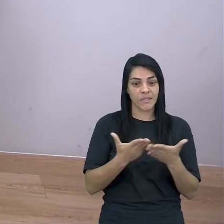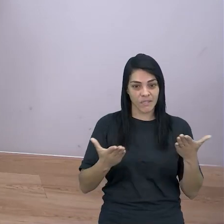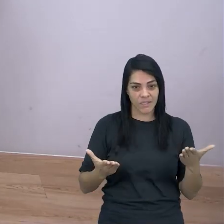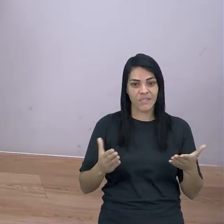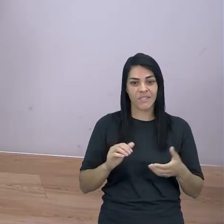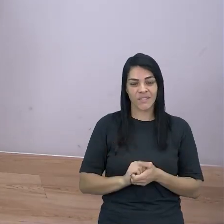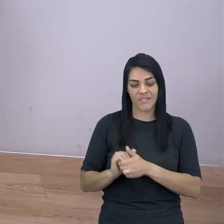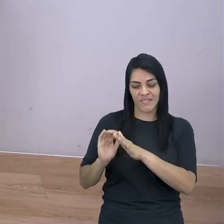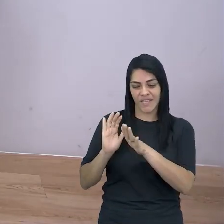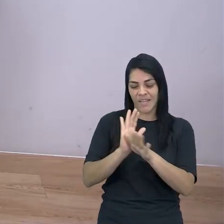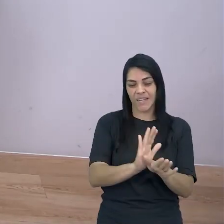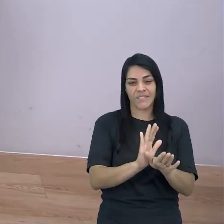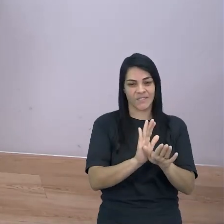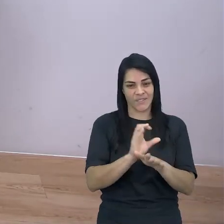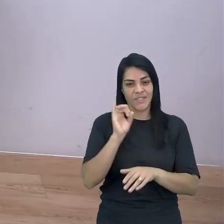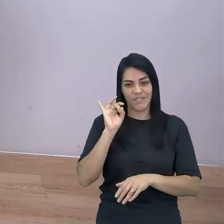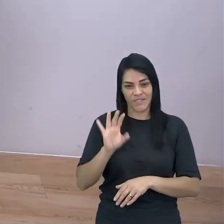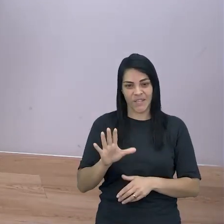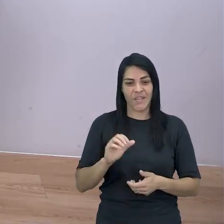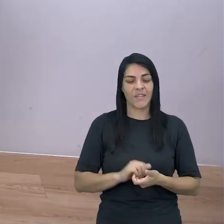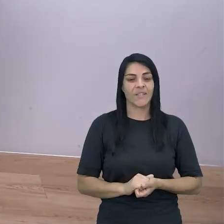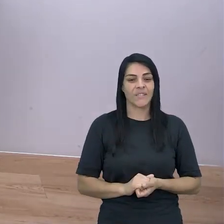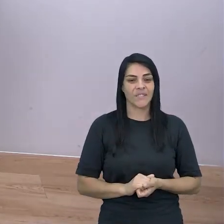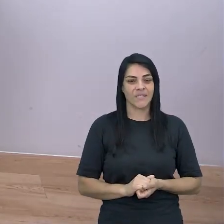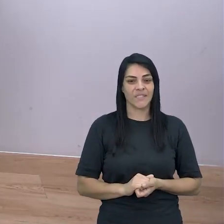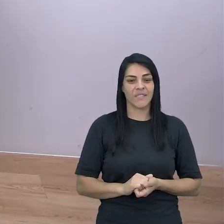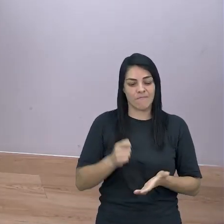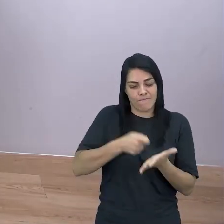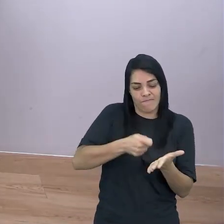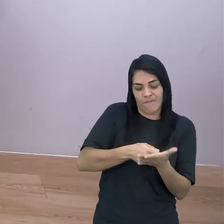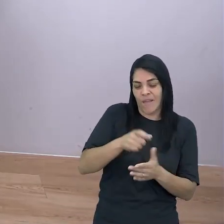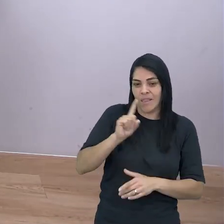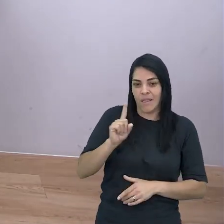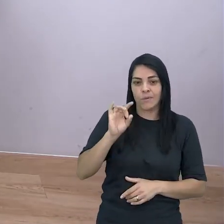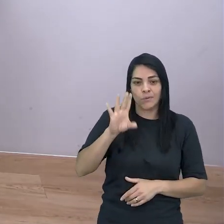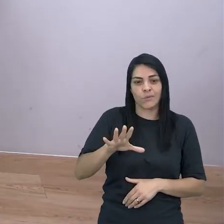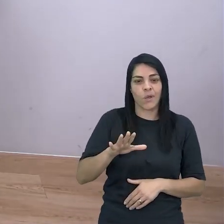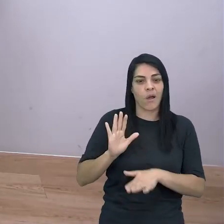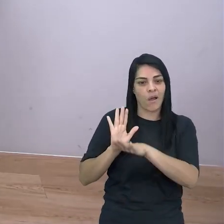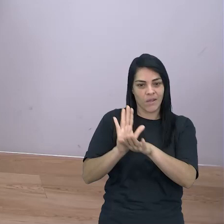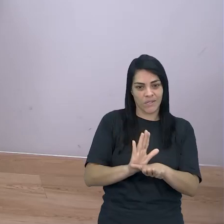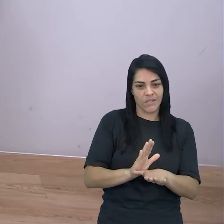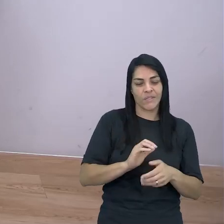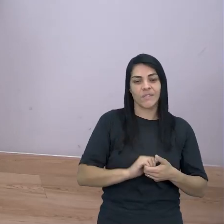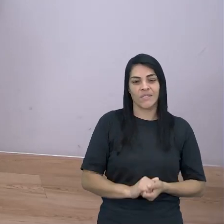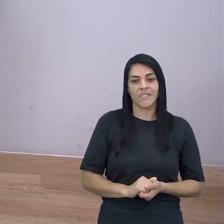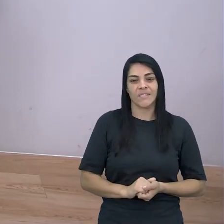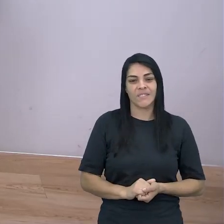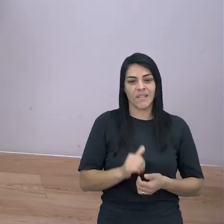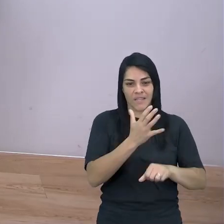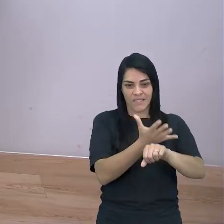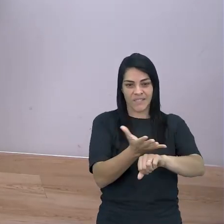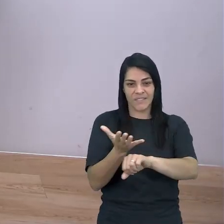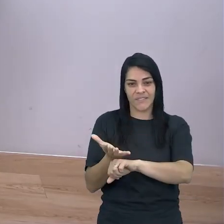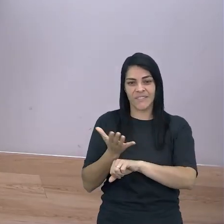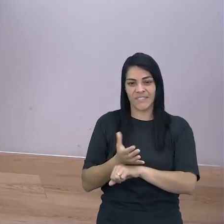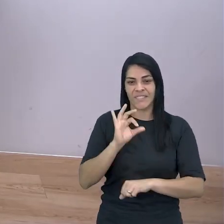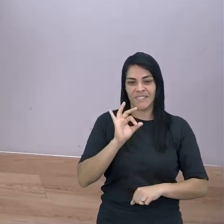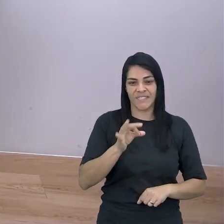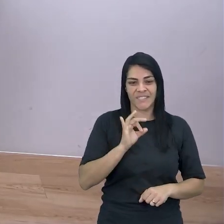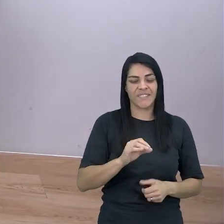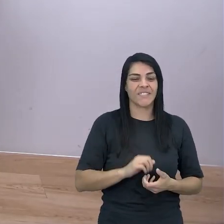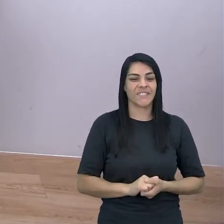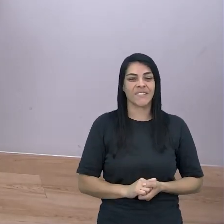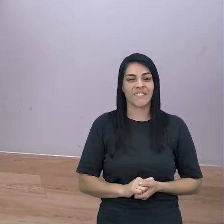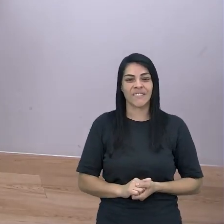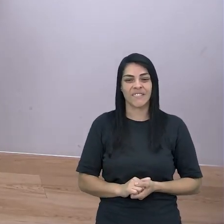articula. Né? Uma forma mais polida, a gente articula entre os componentes. Então, E